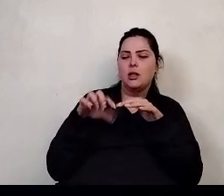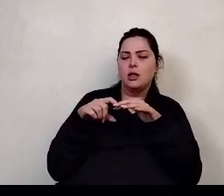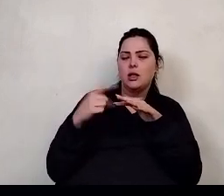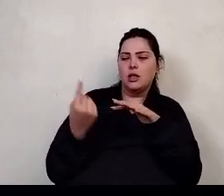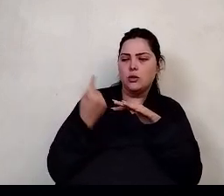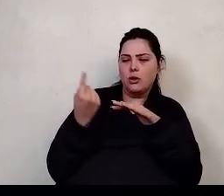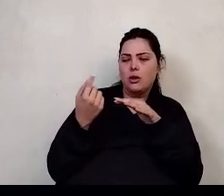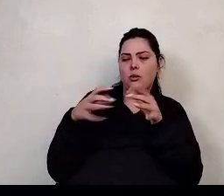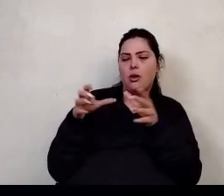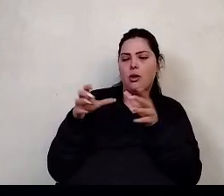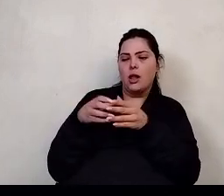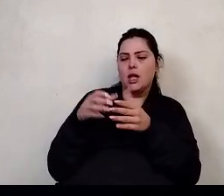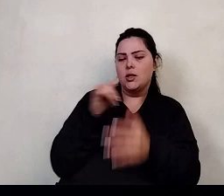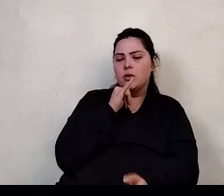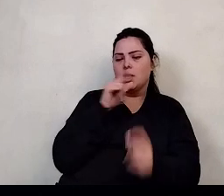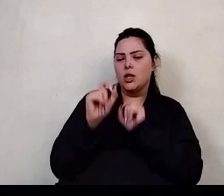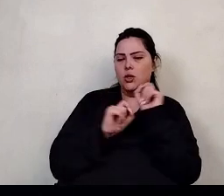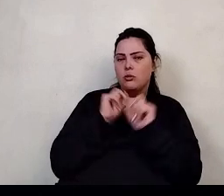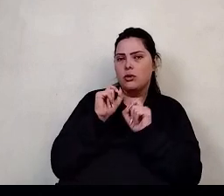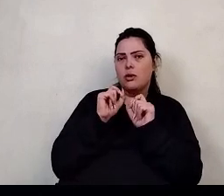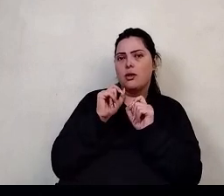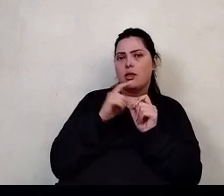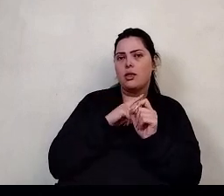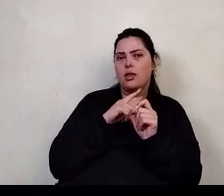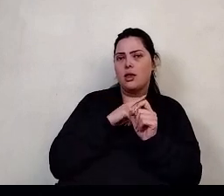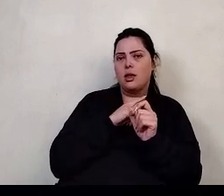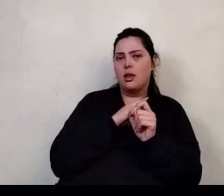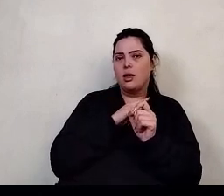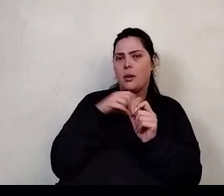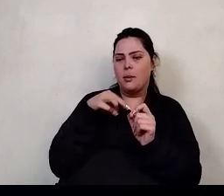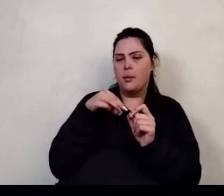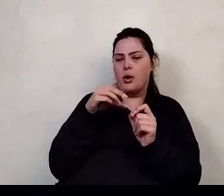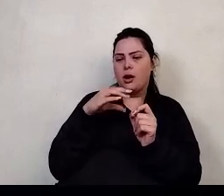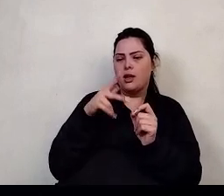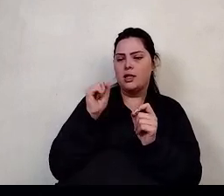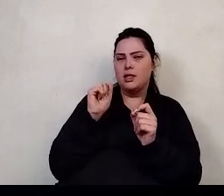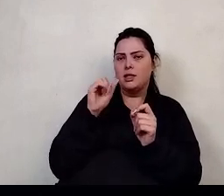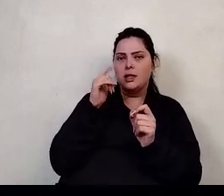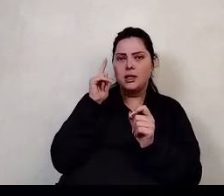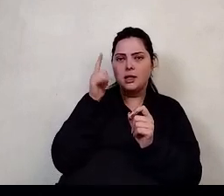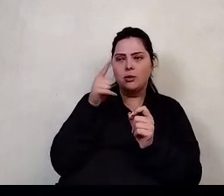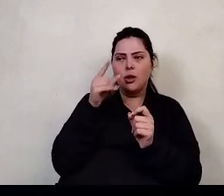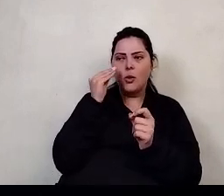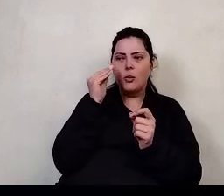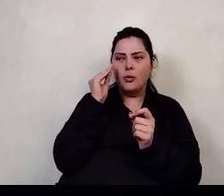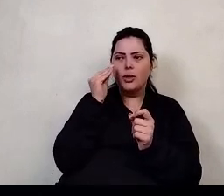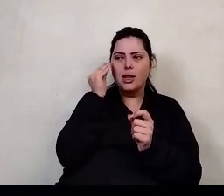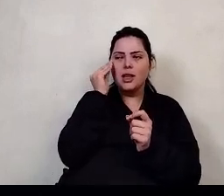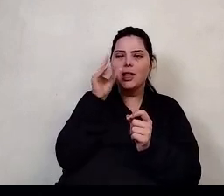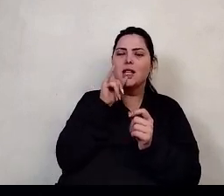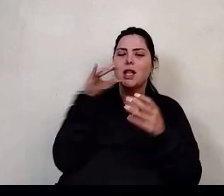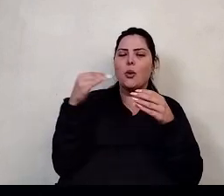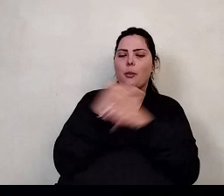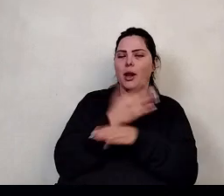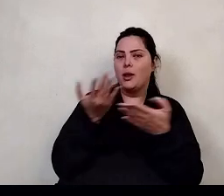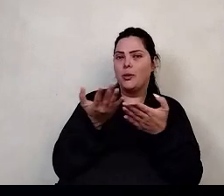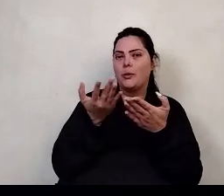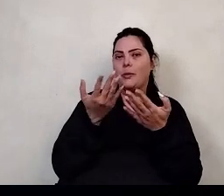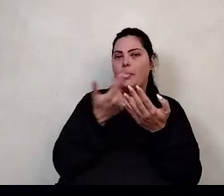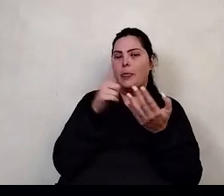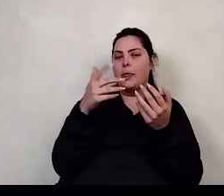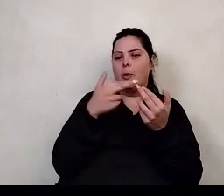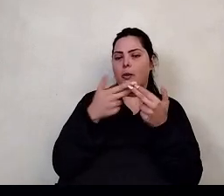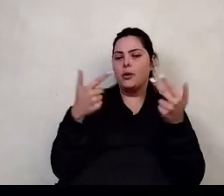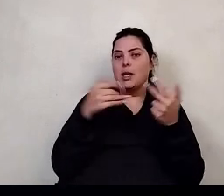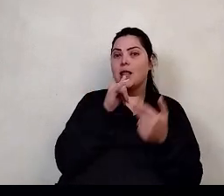na verdade, eu estou lá cheio de mocks e acabo não testando a solução como um todo. Outra coisa que a gente aprende é que o teste deve ser rápido. E